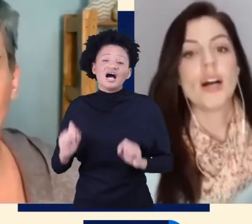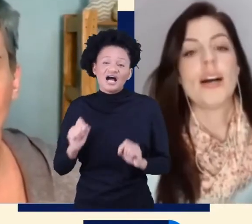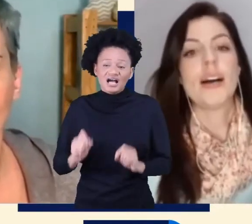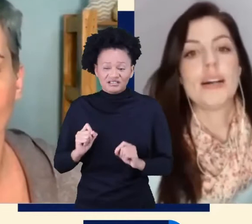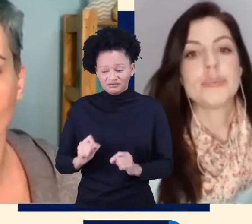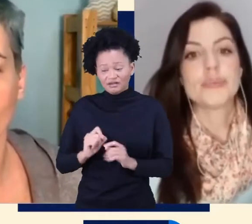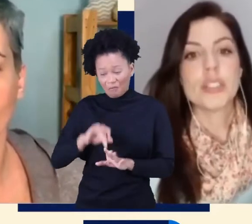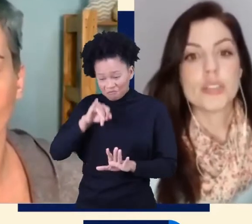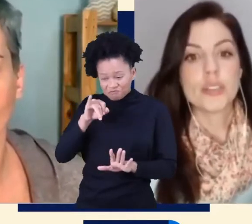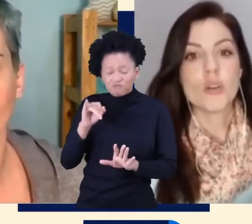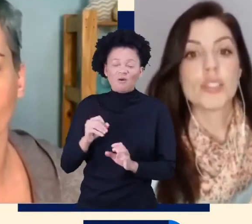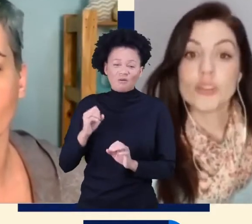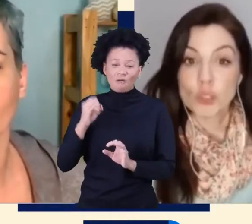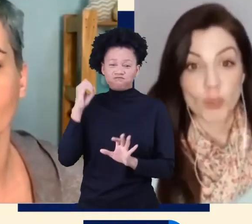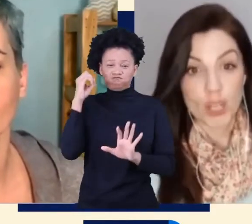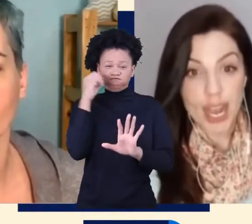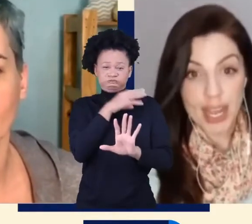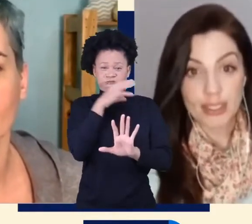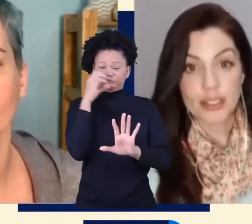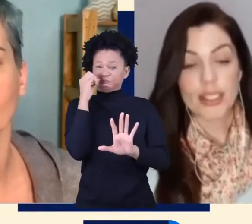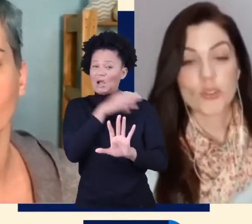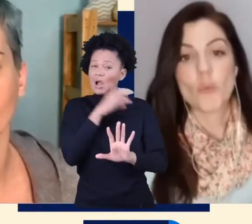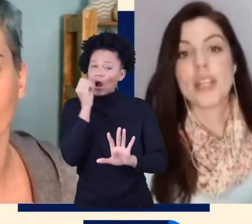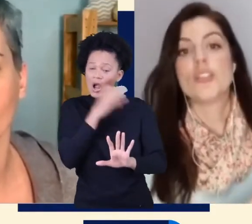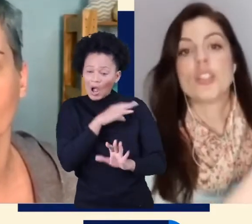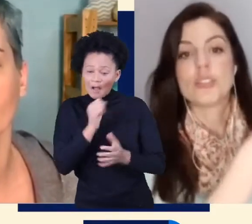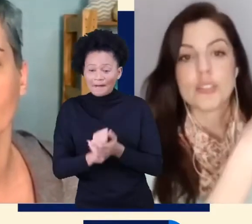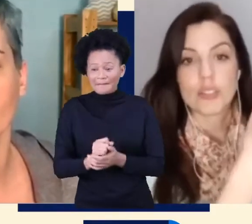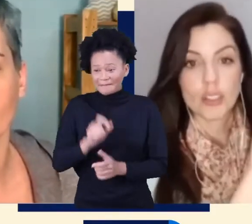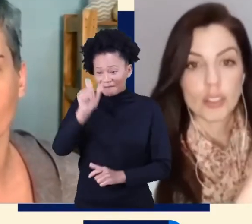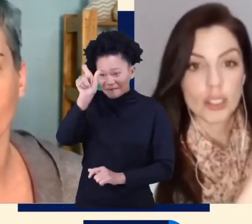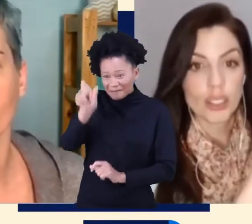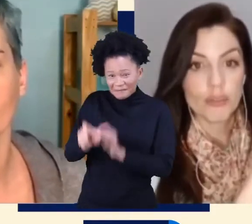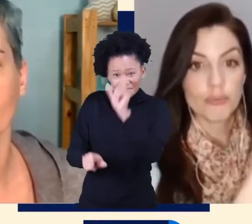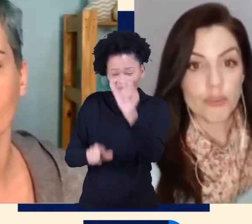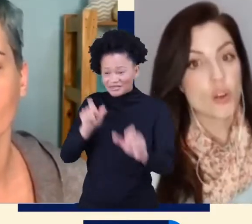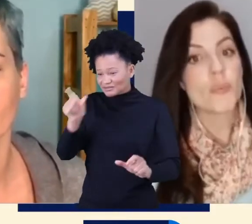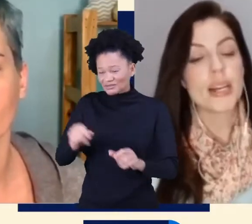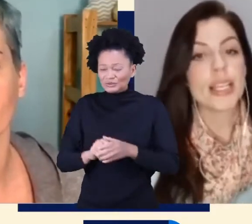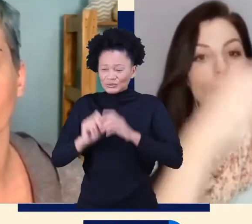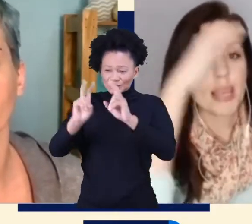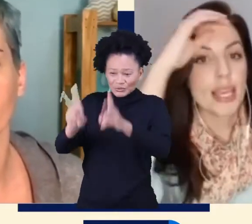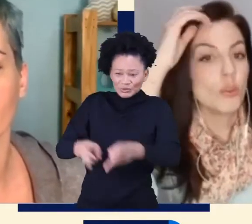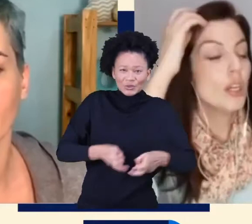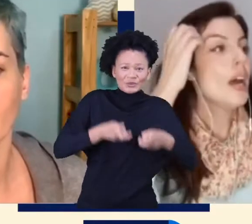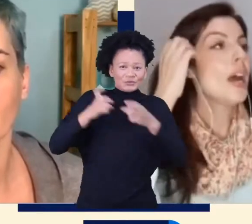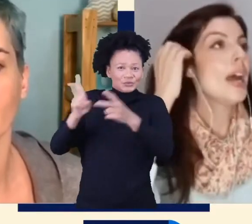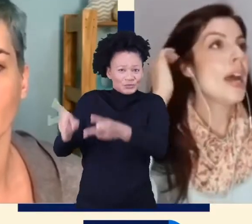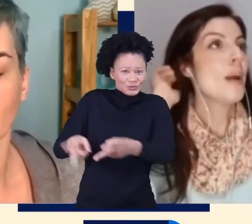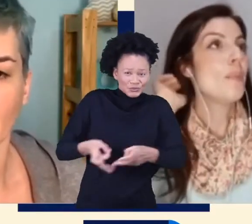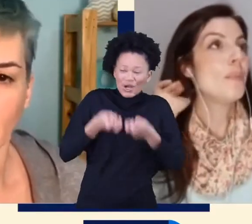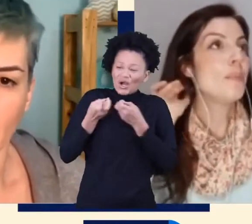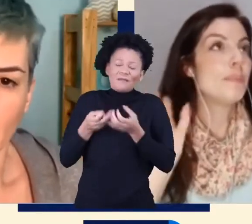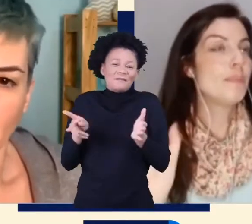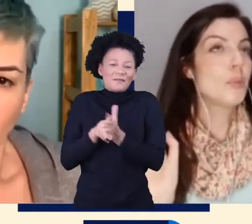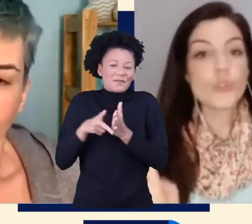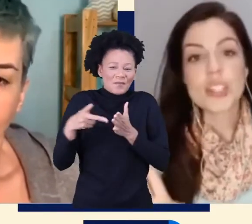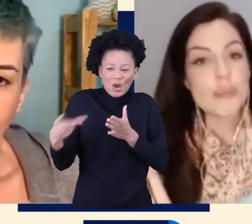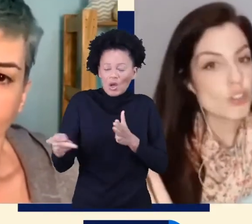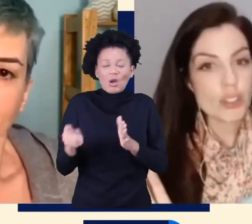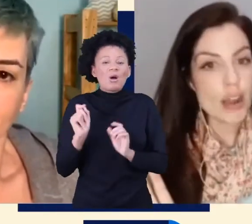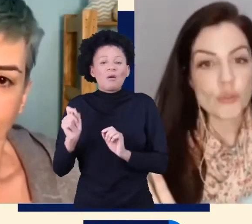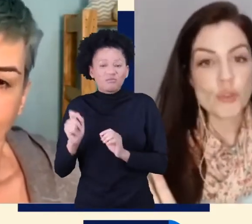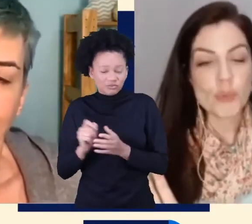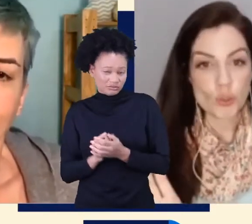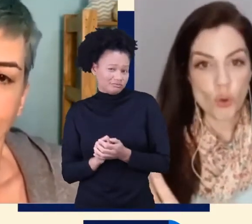estão sendo exploradas sexualmente, que foram para aquele meio por um